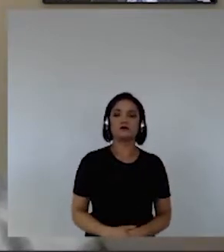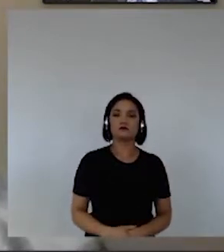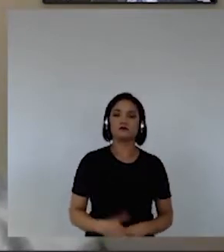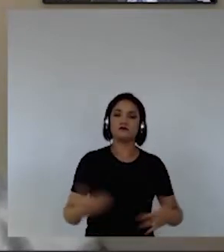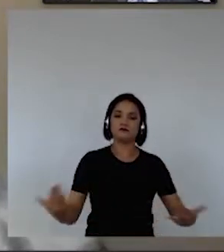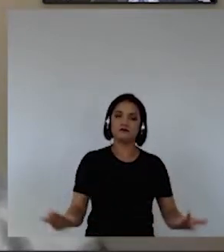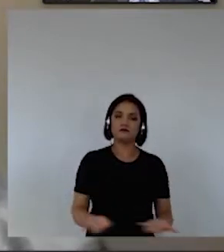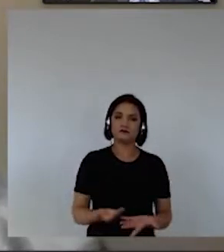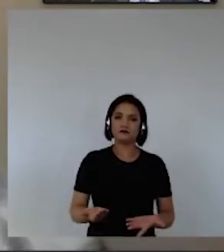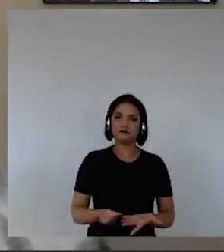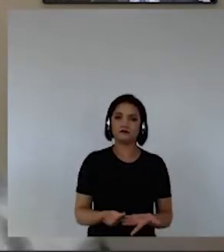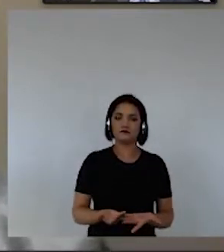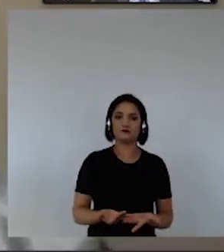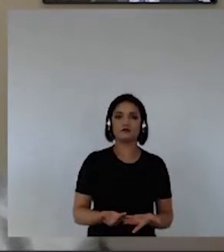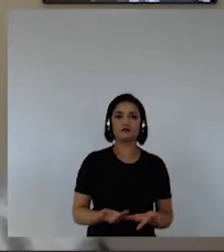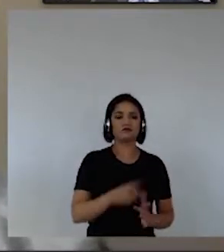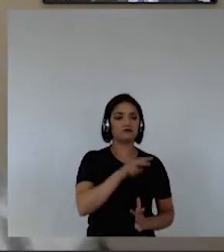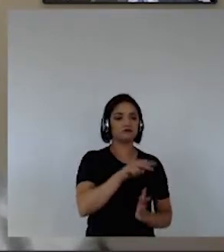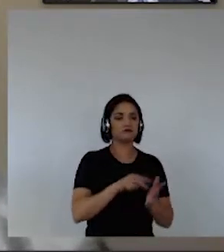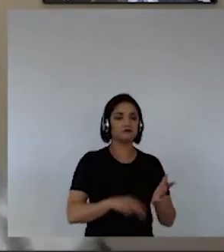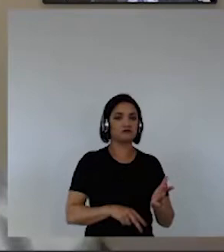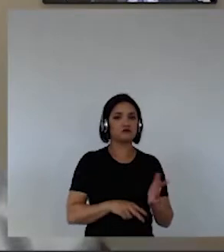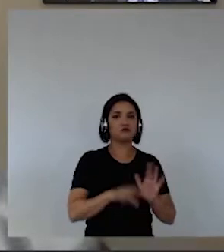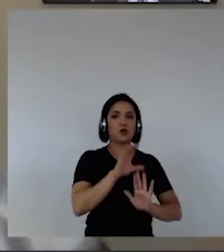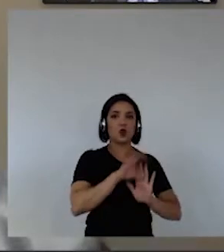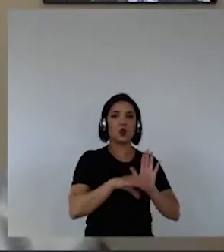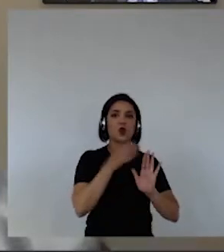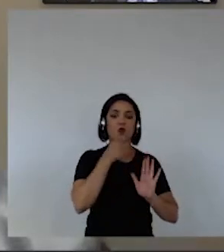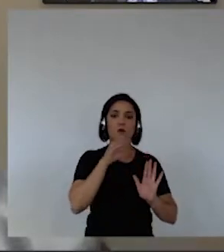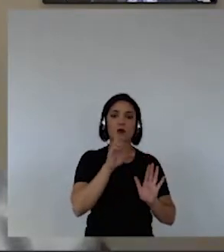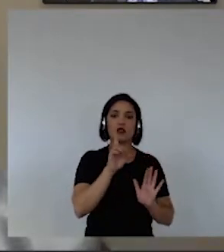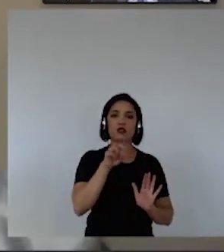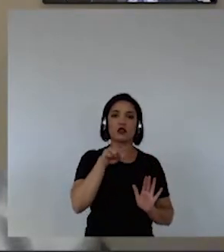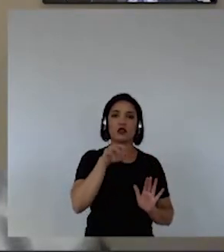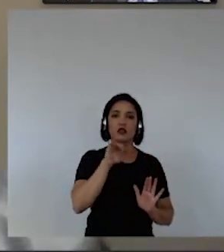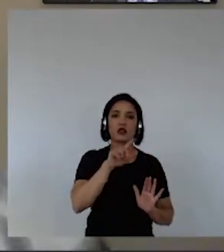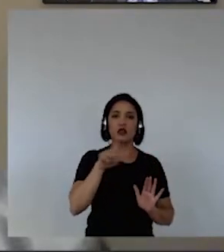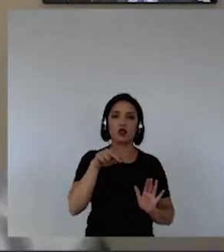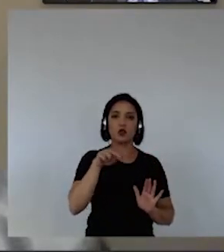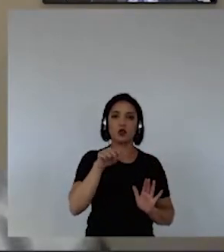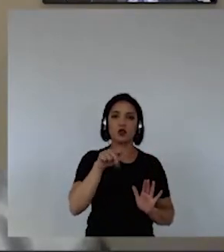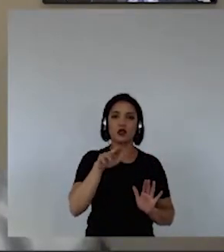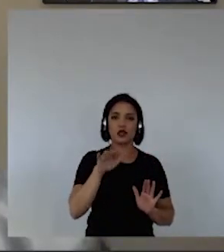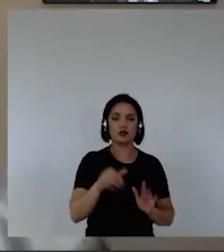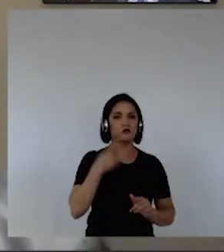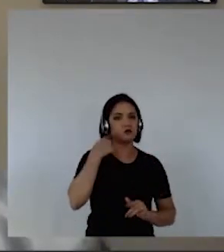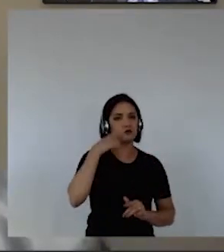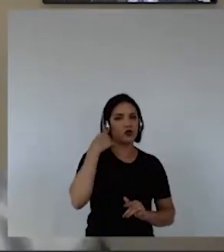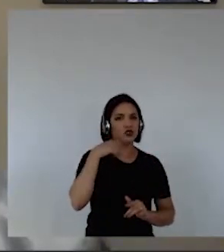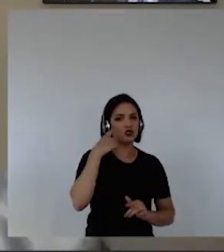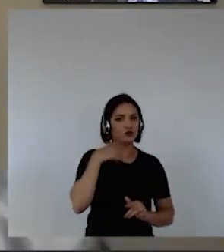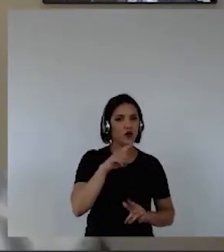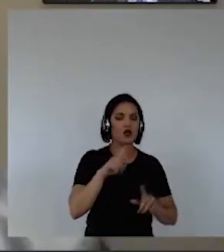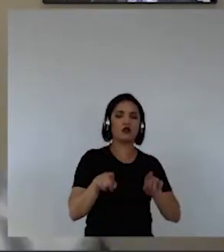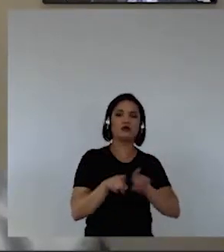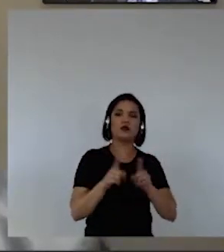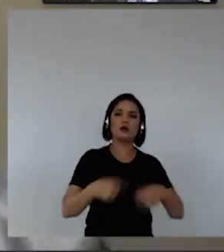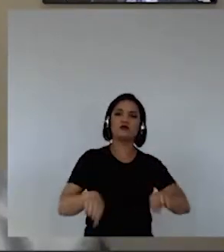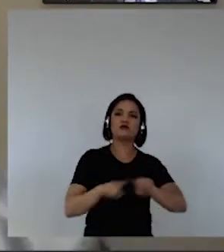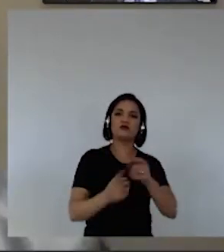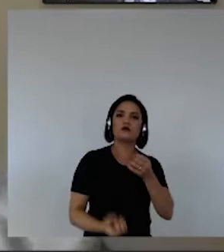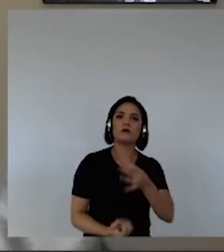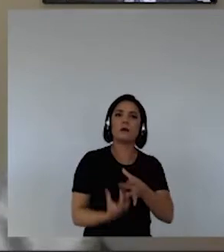a leitura do currículo do Dr. Daniel Nogueira, advogado, sócio fundador do